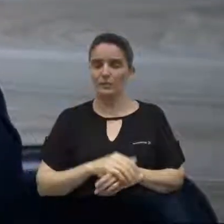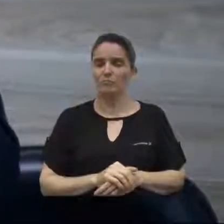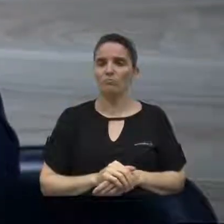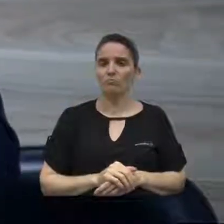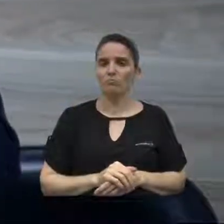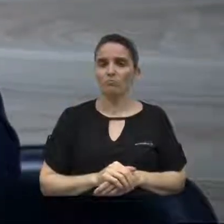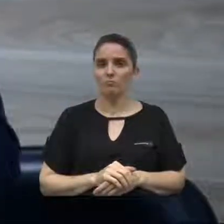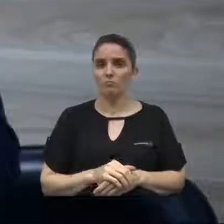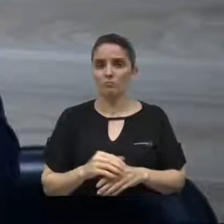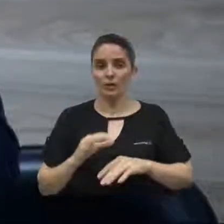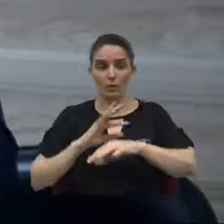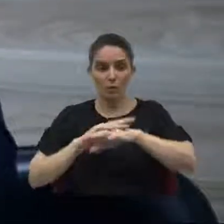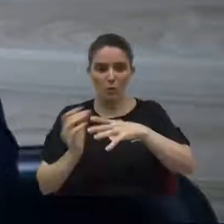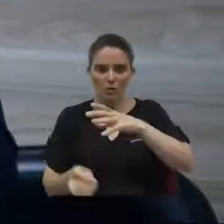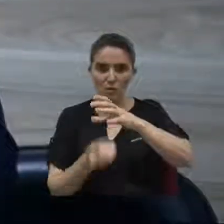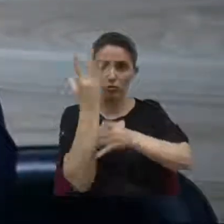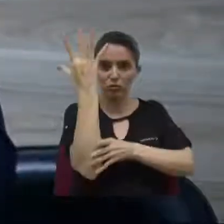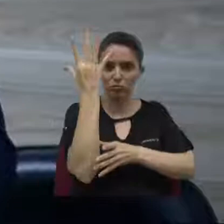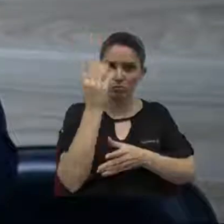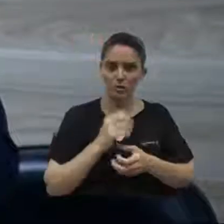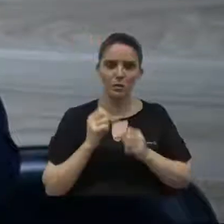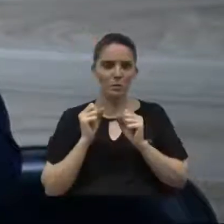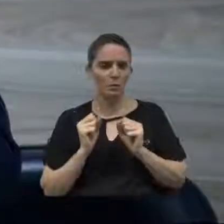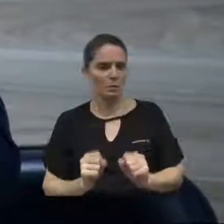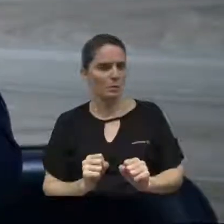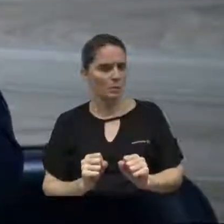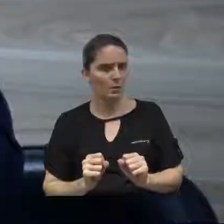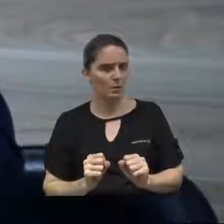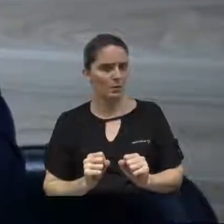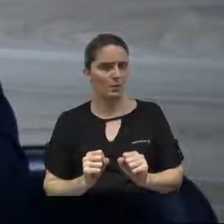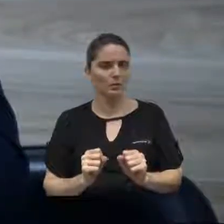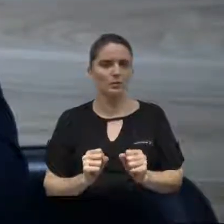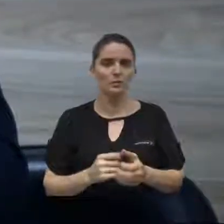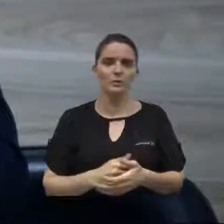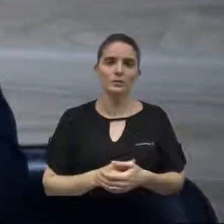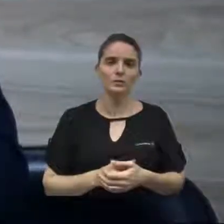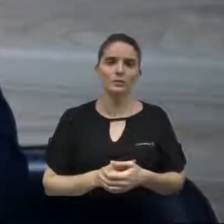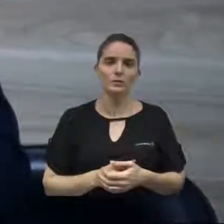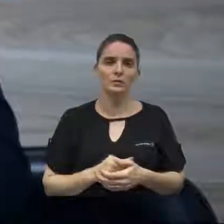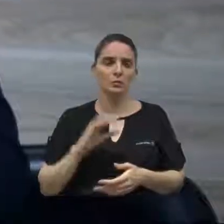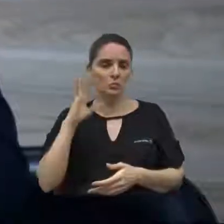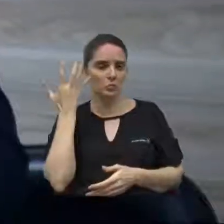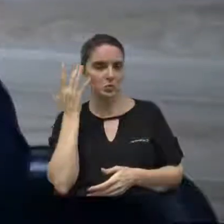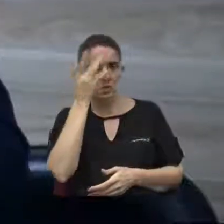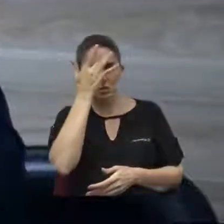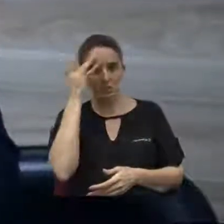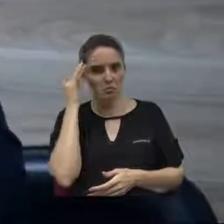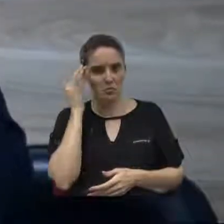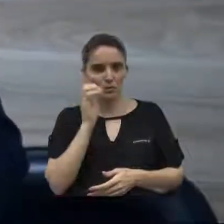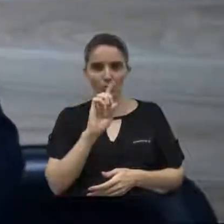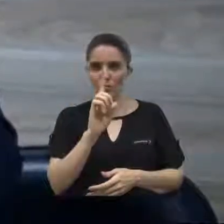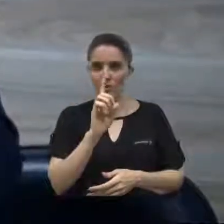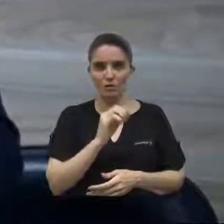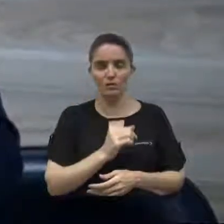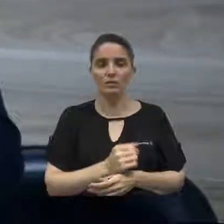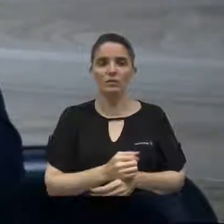Surtos de doenças podem ter relações com pessoas não vacinadas? Sim.